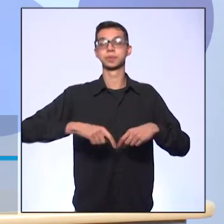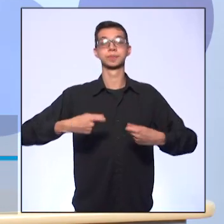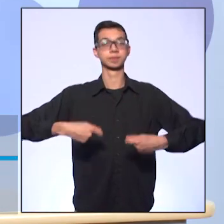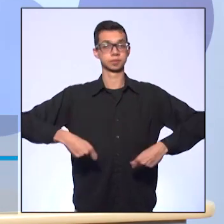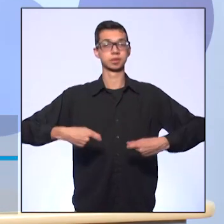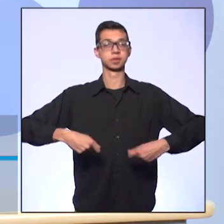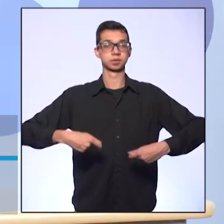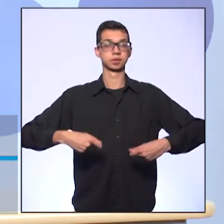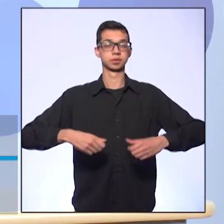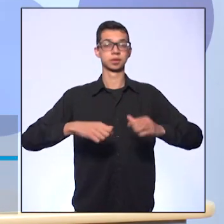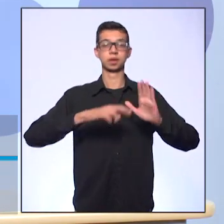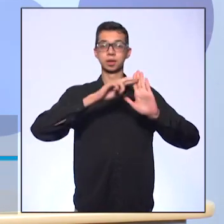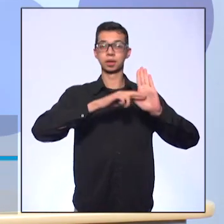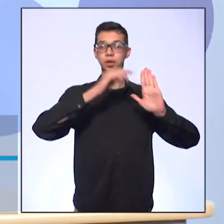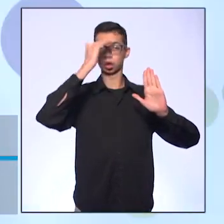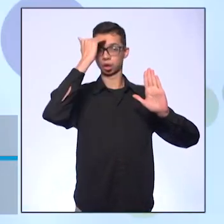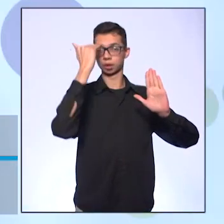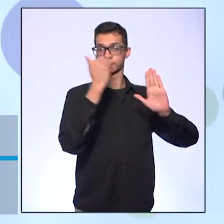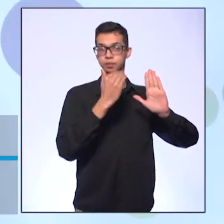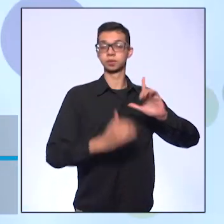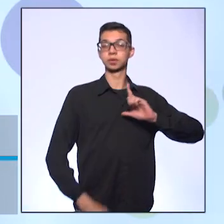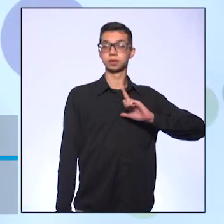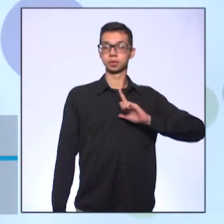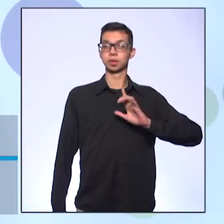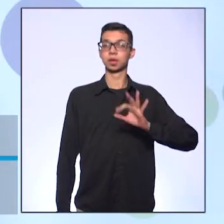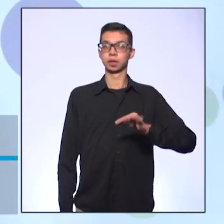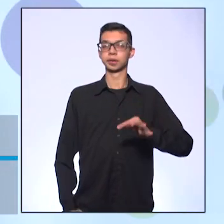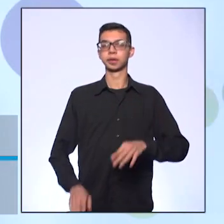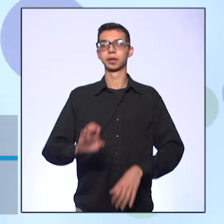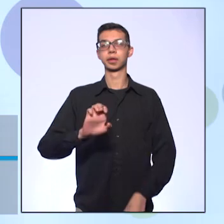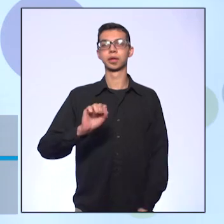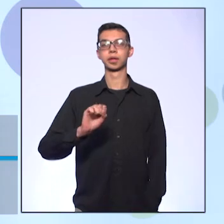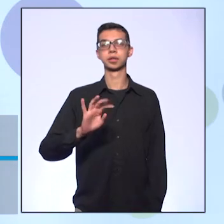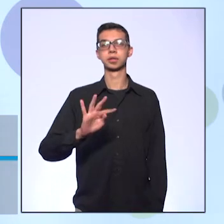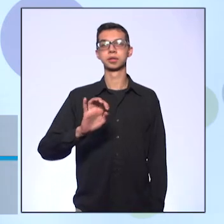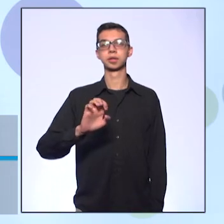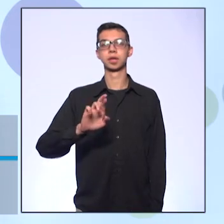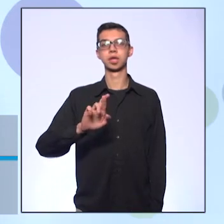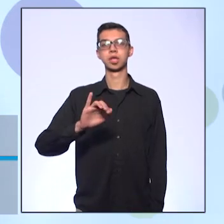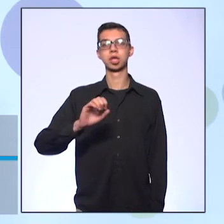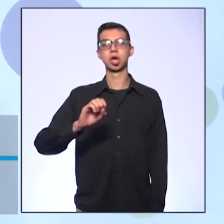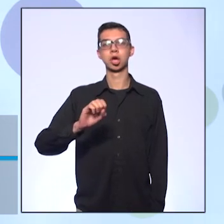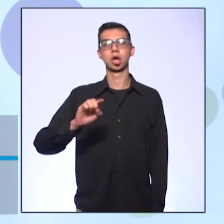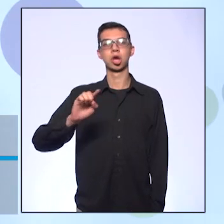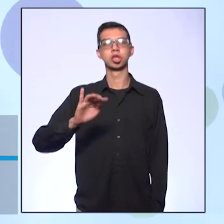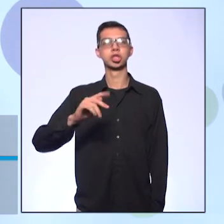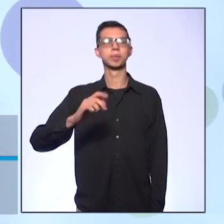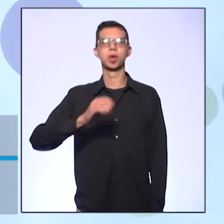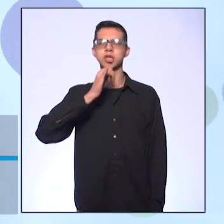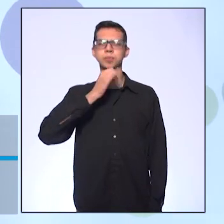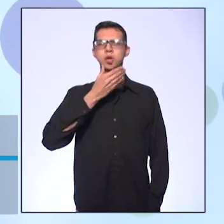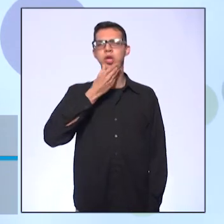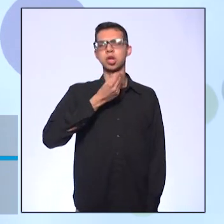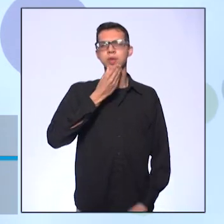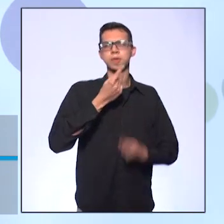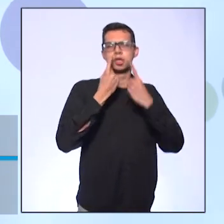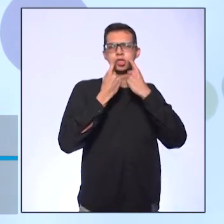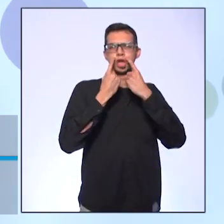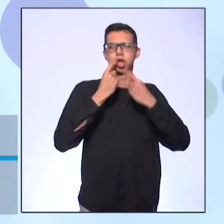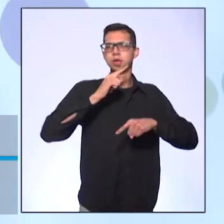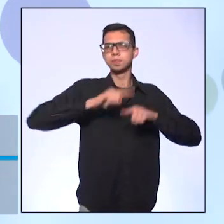né, esses estereótipos aí. Estereótipo hoje. é aquilo que homem não chora, mulher tem que lavar a louça, aquelas coisas,